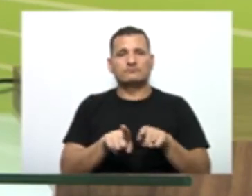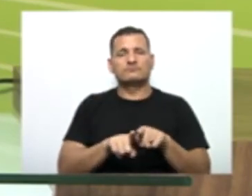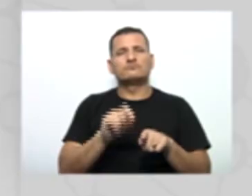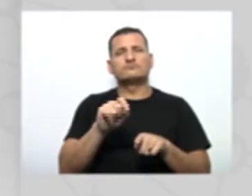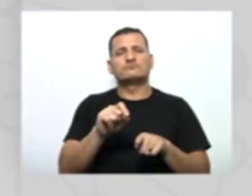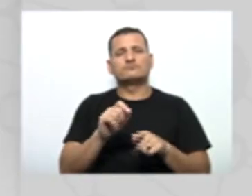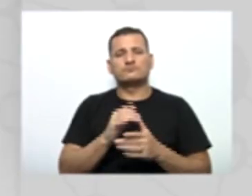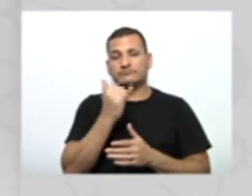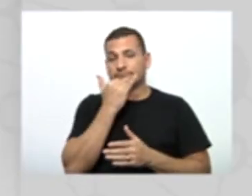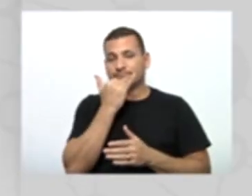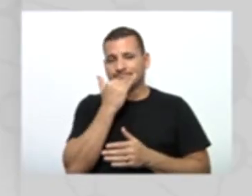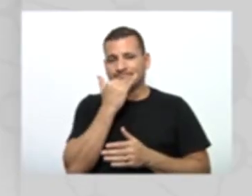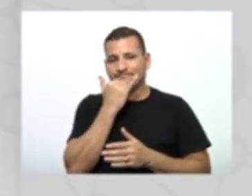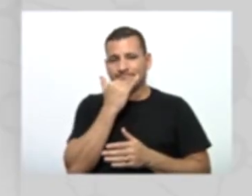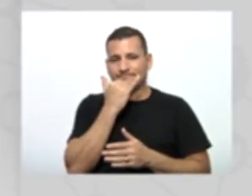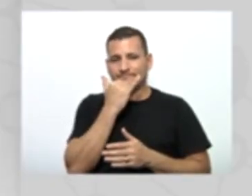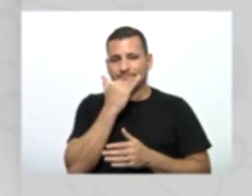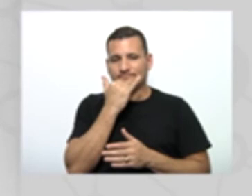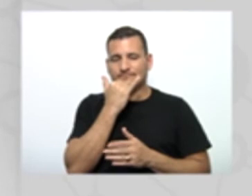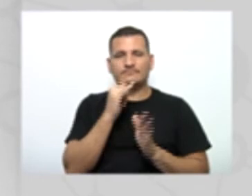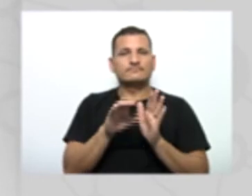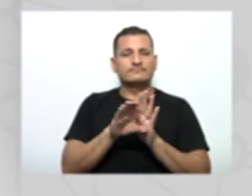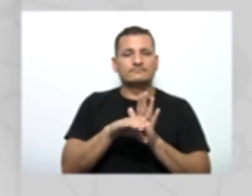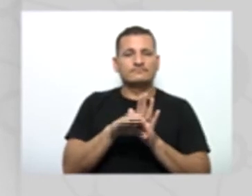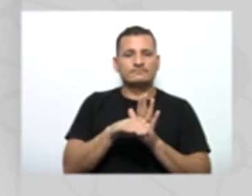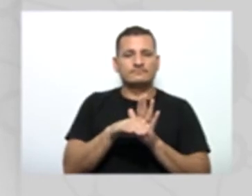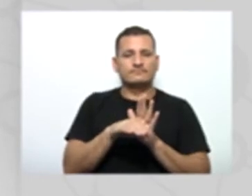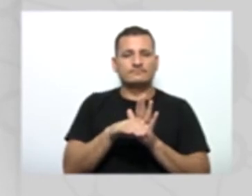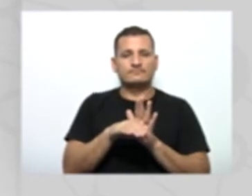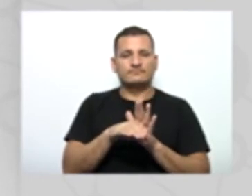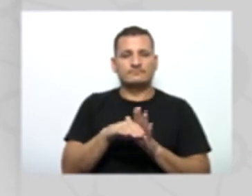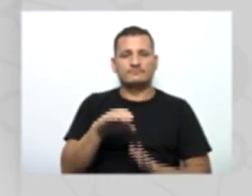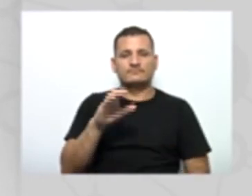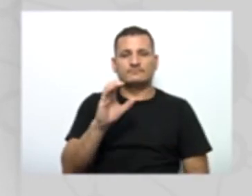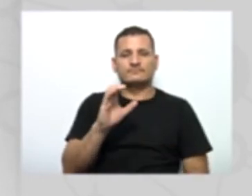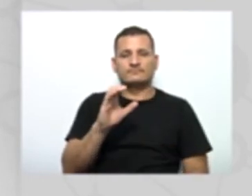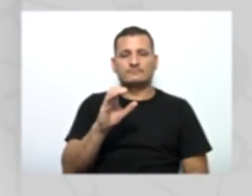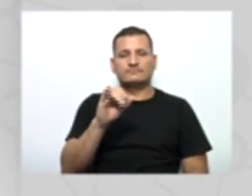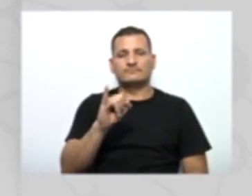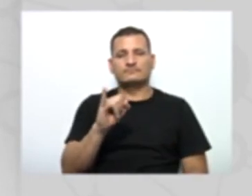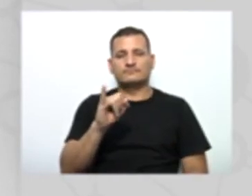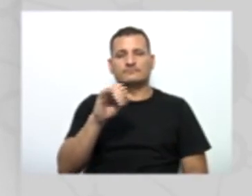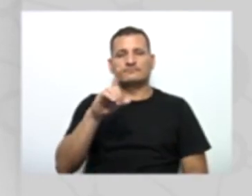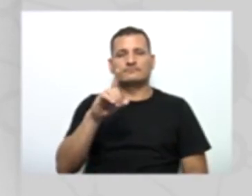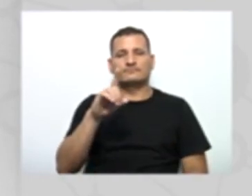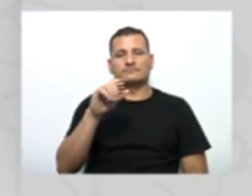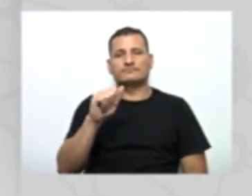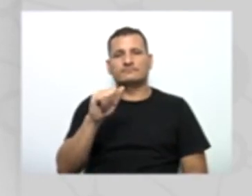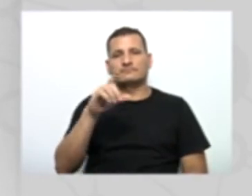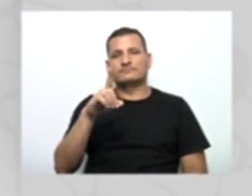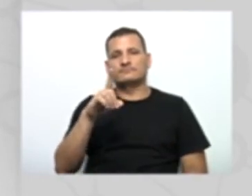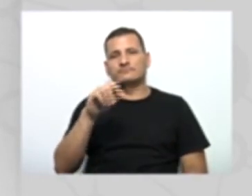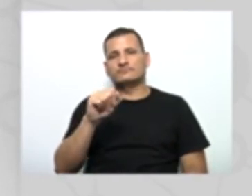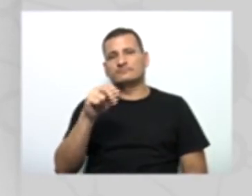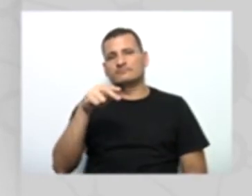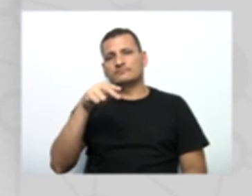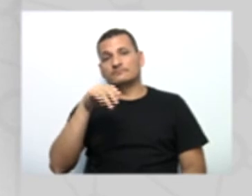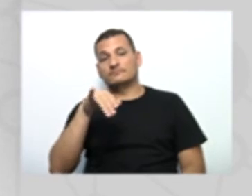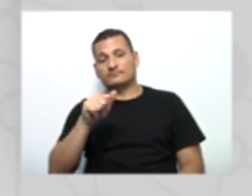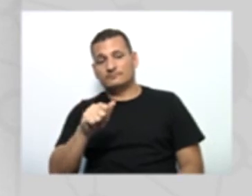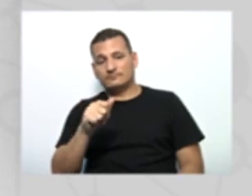etimologia. É o conceito de cidadania. É uma palavra latina que a origem é